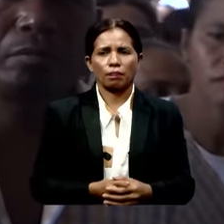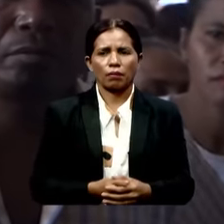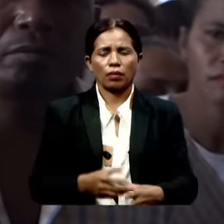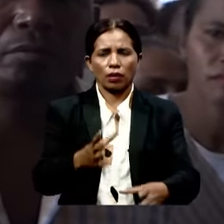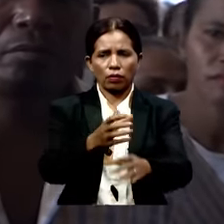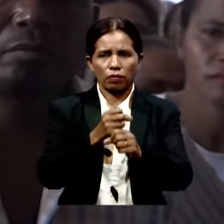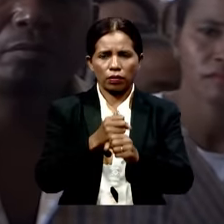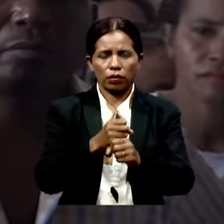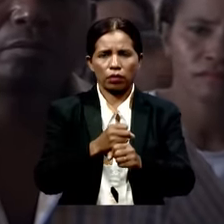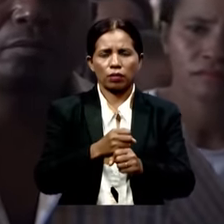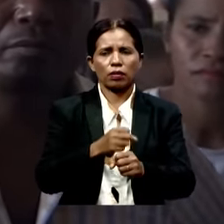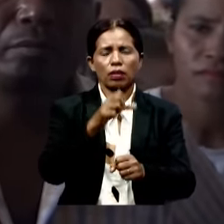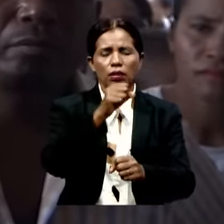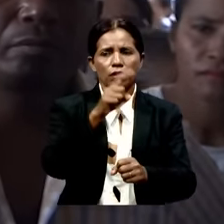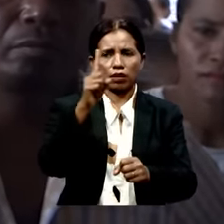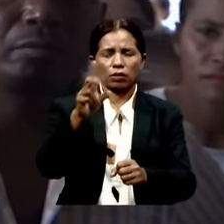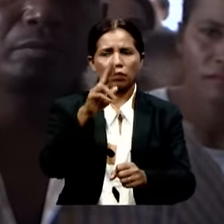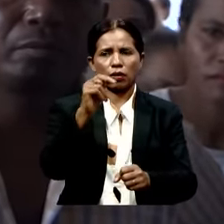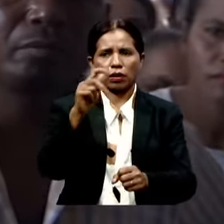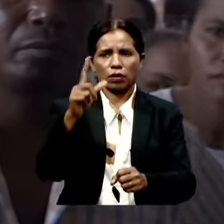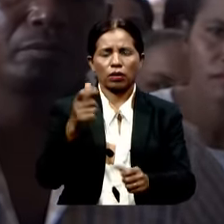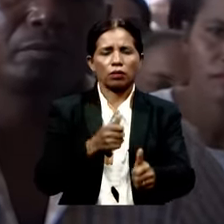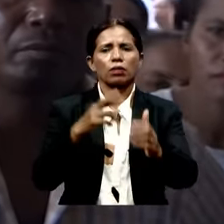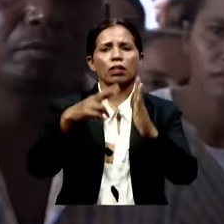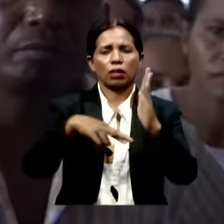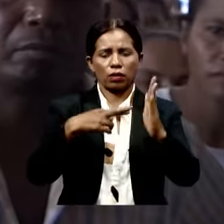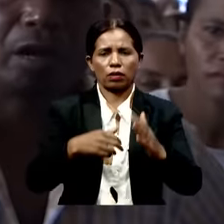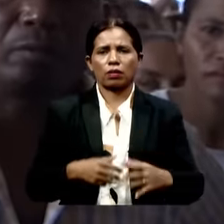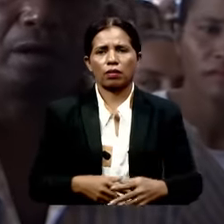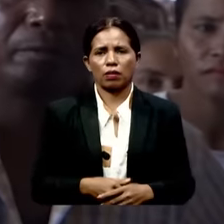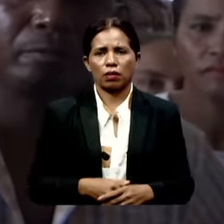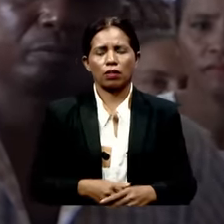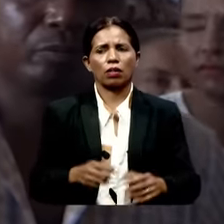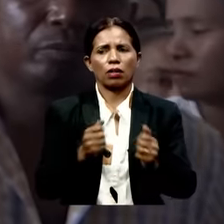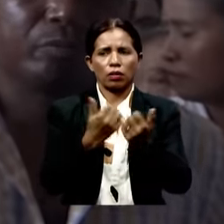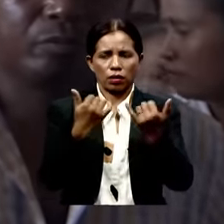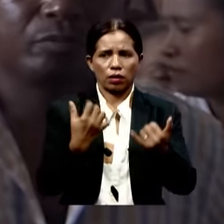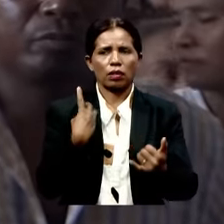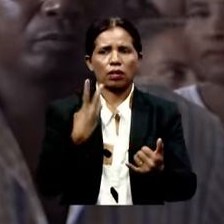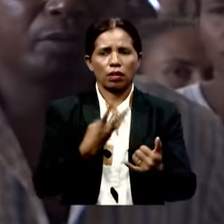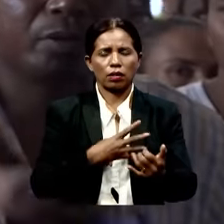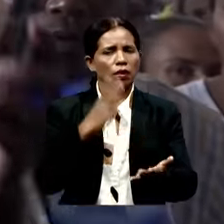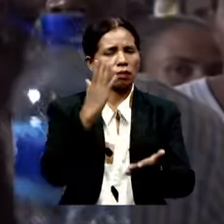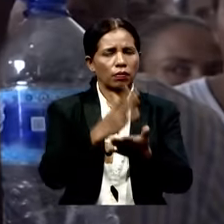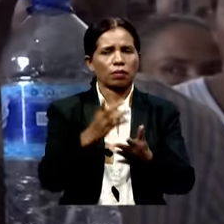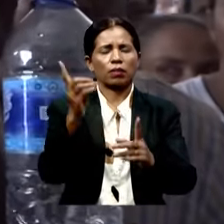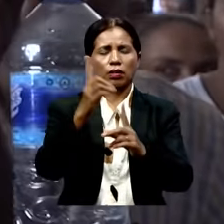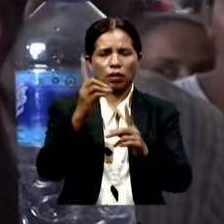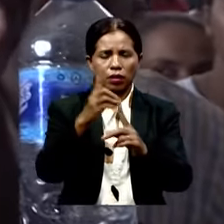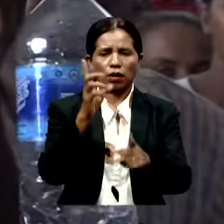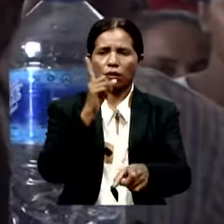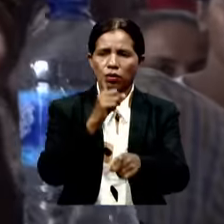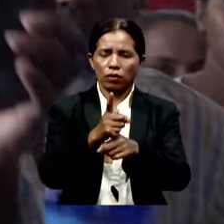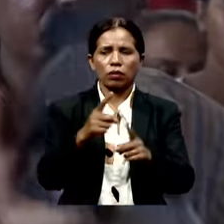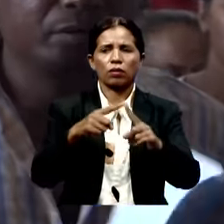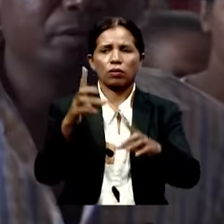40 licenciado ya UNTL nemos preencher outro critério ho razão ida nema ka cancela fali data fixu nebe maka